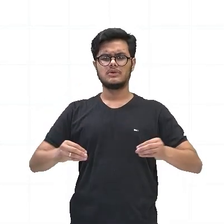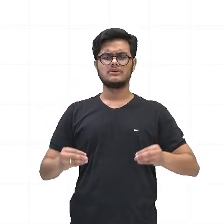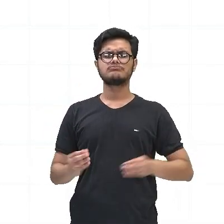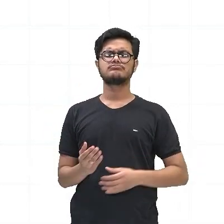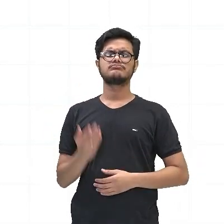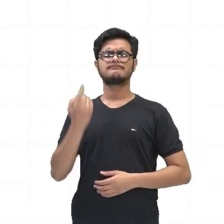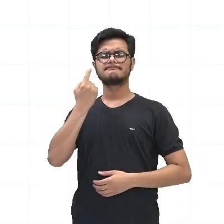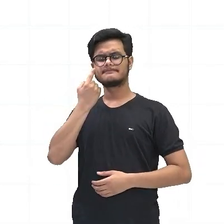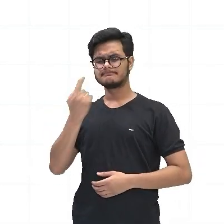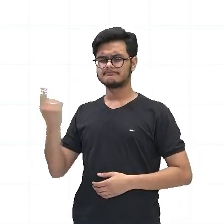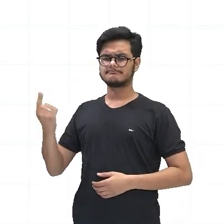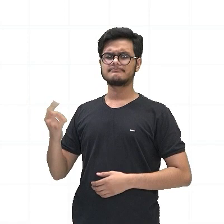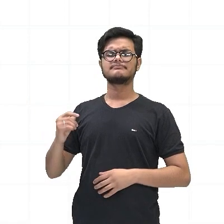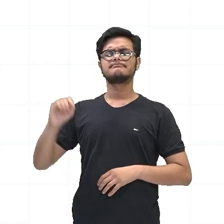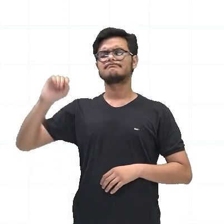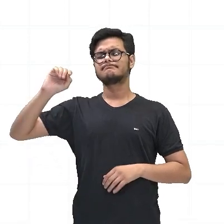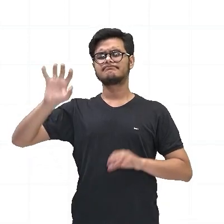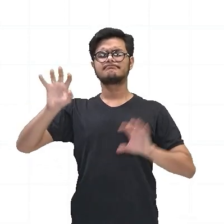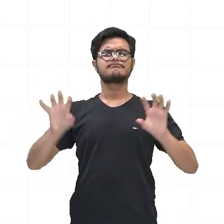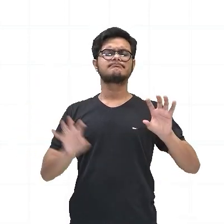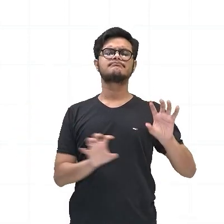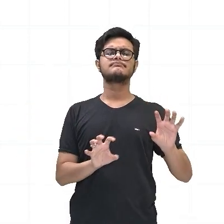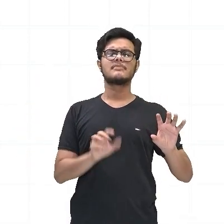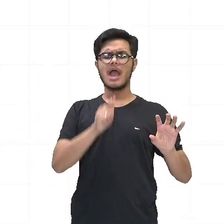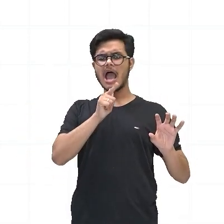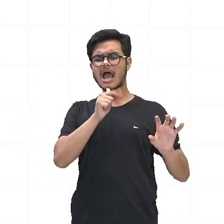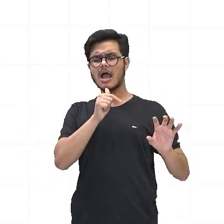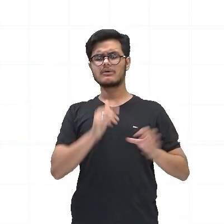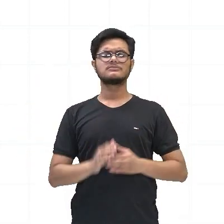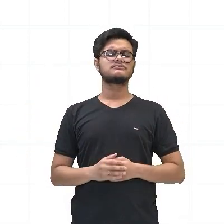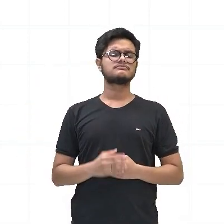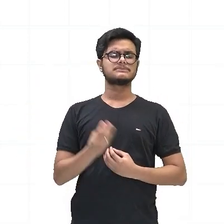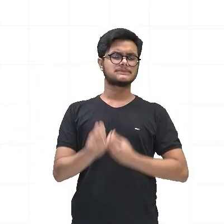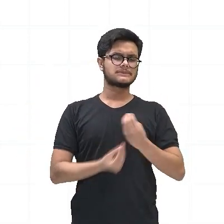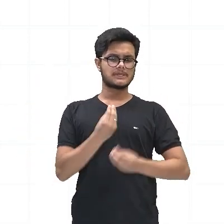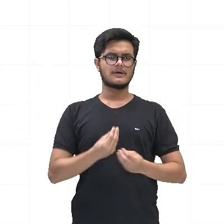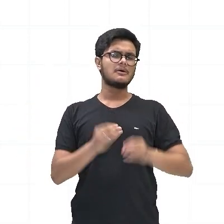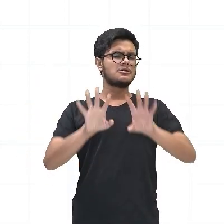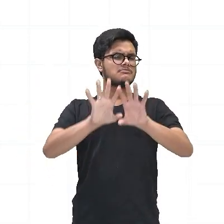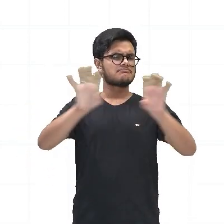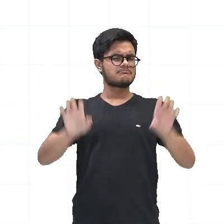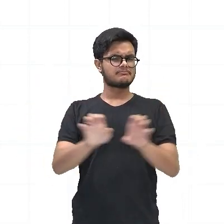aí que ilustra muito bem, né? No ideal, no ecossistema que ele não foi